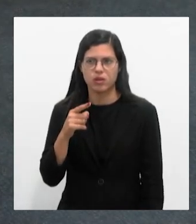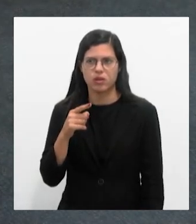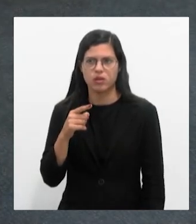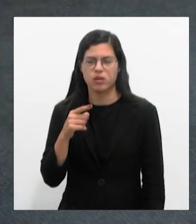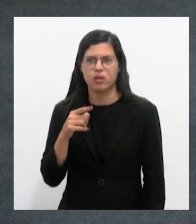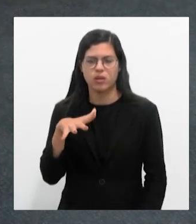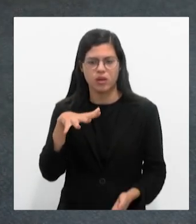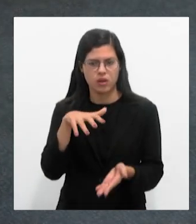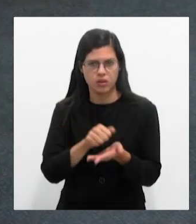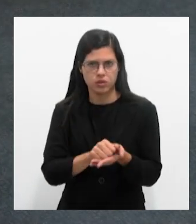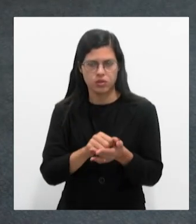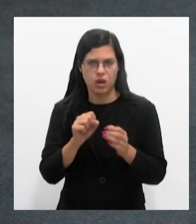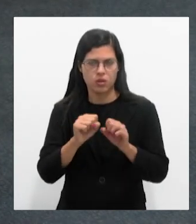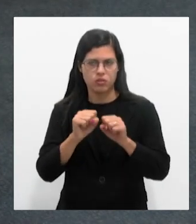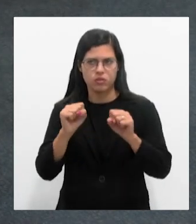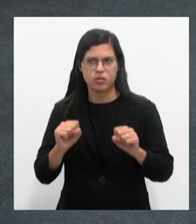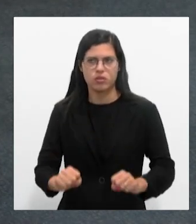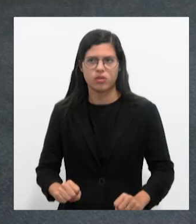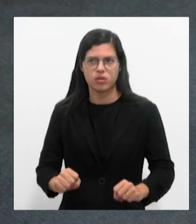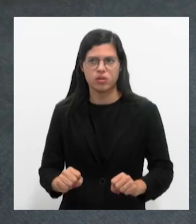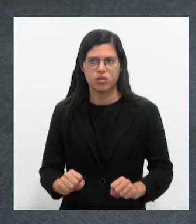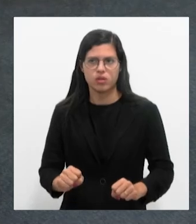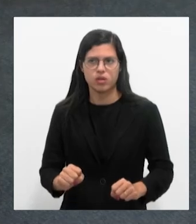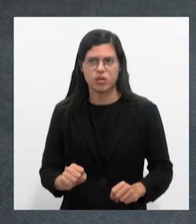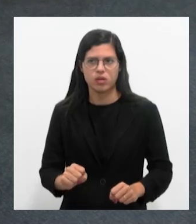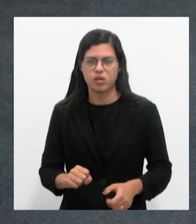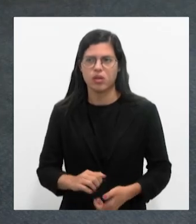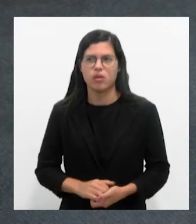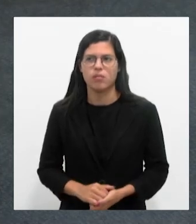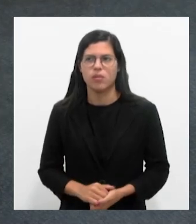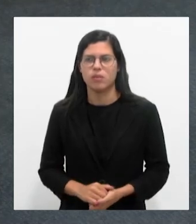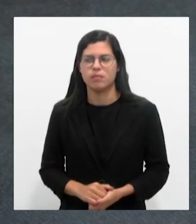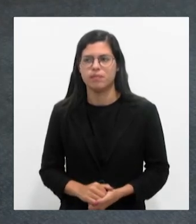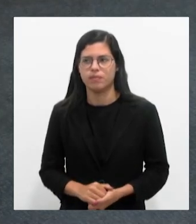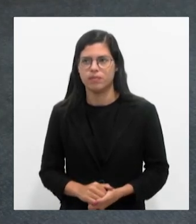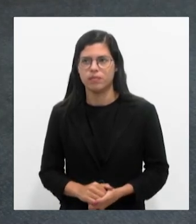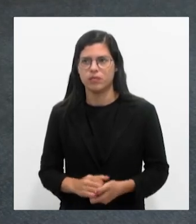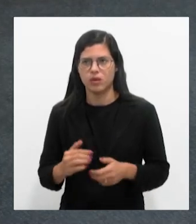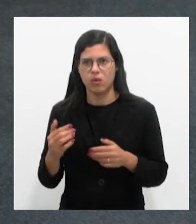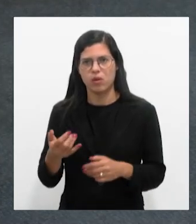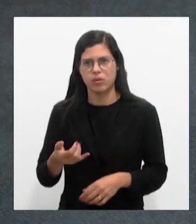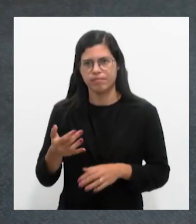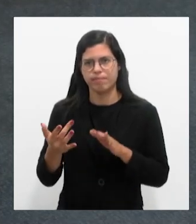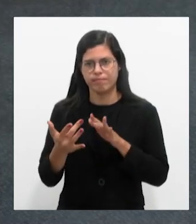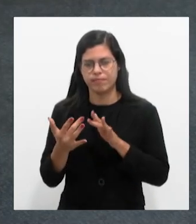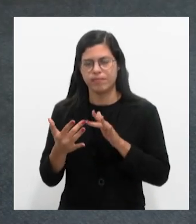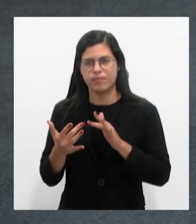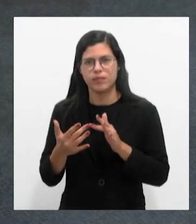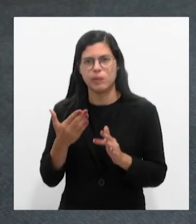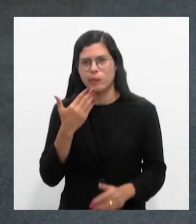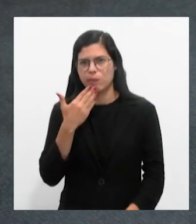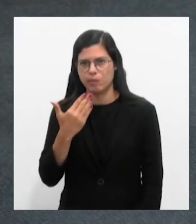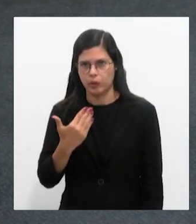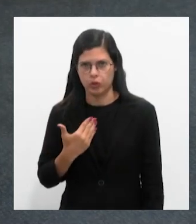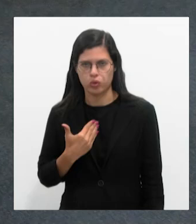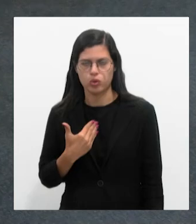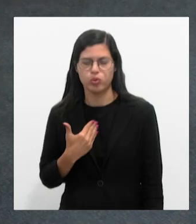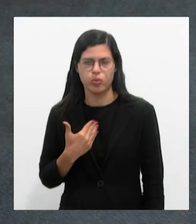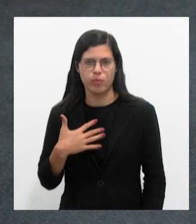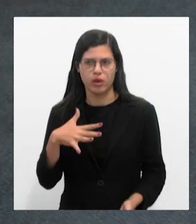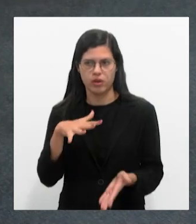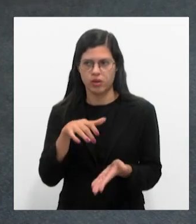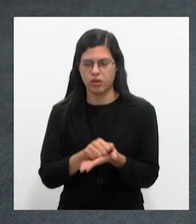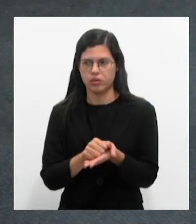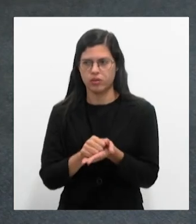registrar no sistema SEV-Web. Então, ele entrou em contato comigo e pediu para que